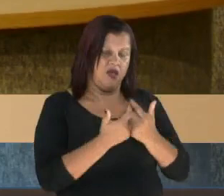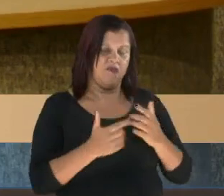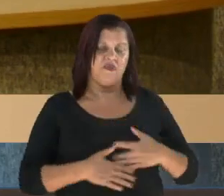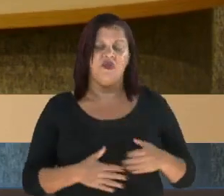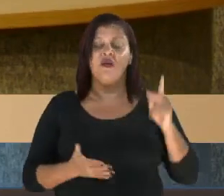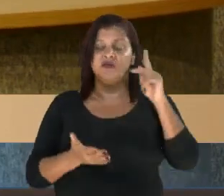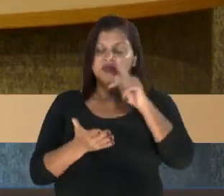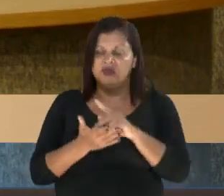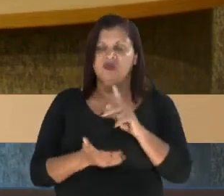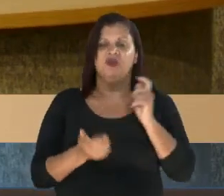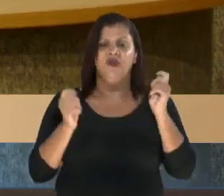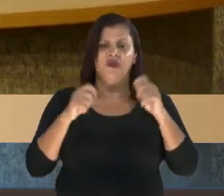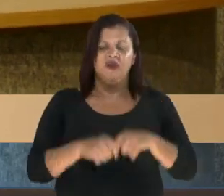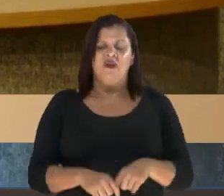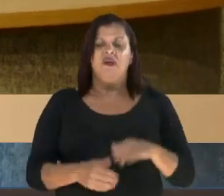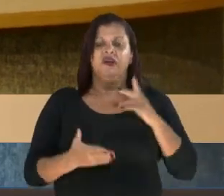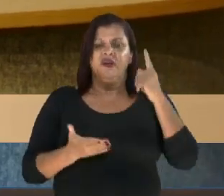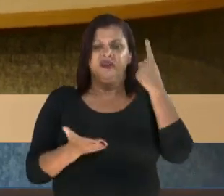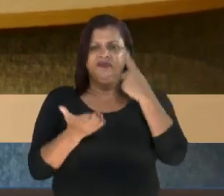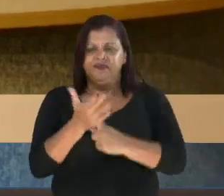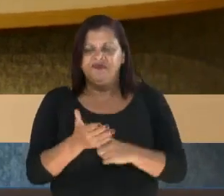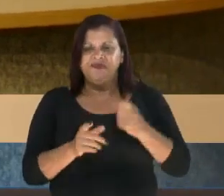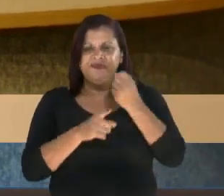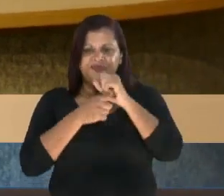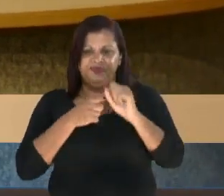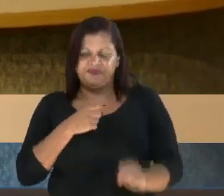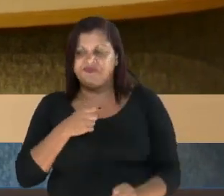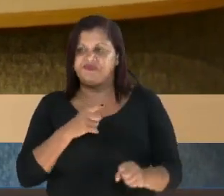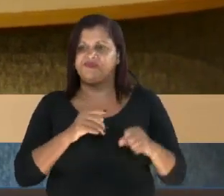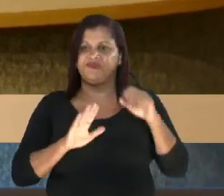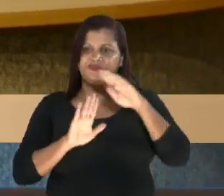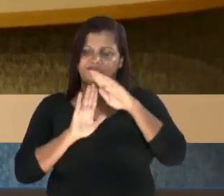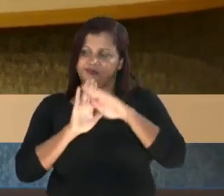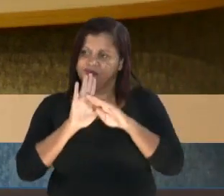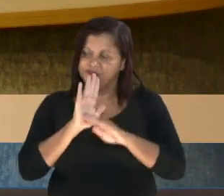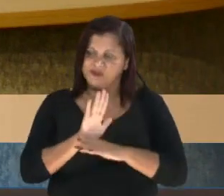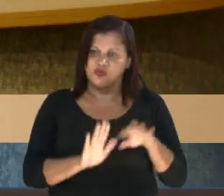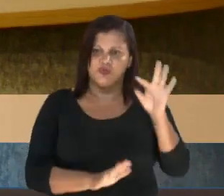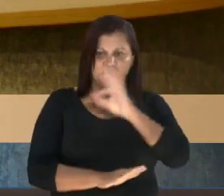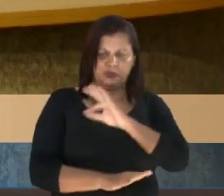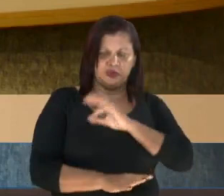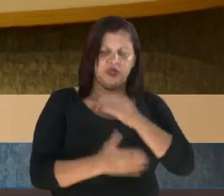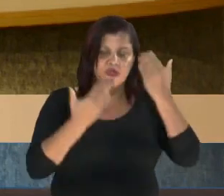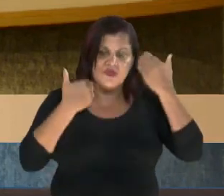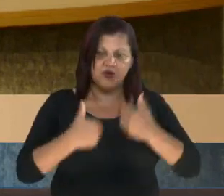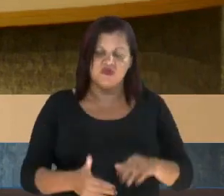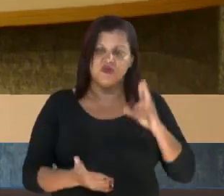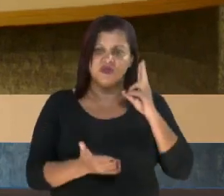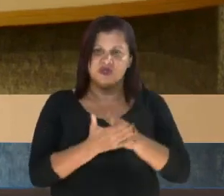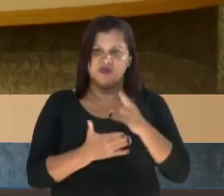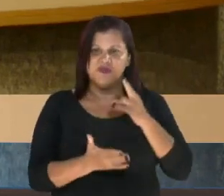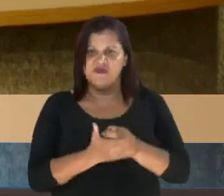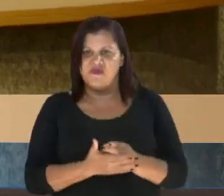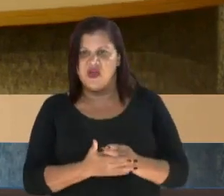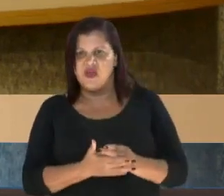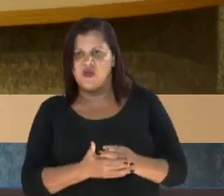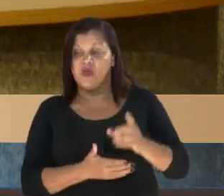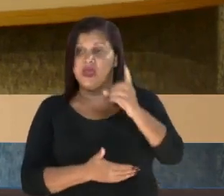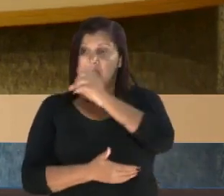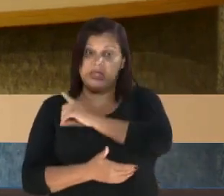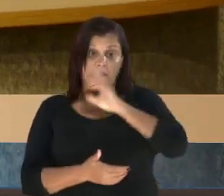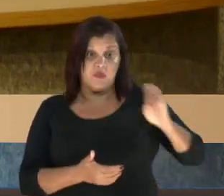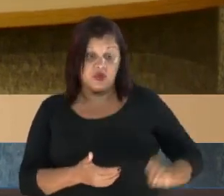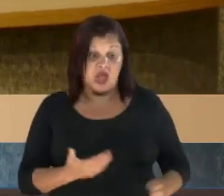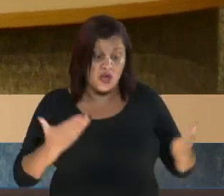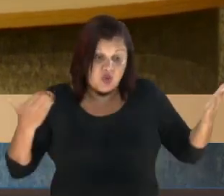reafirmando o meu compromisso de defender essa pauta como policial que sou eu sempre digo que é deputado eu